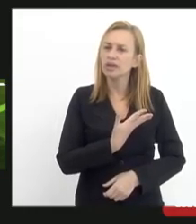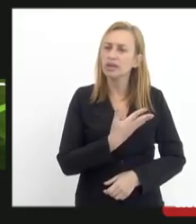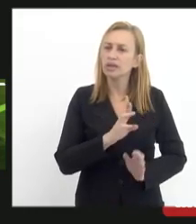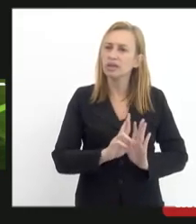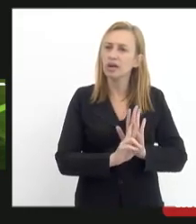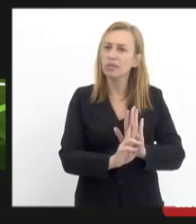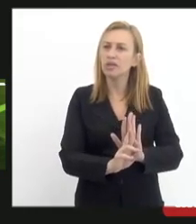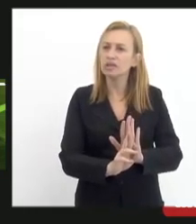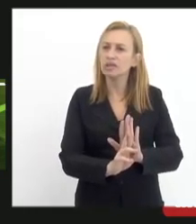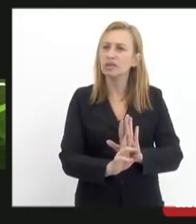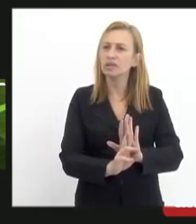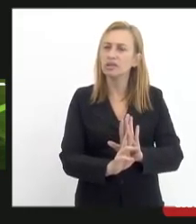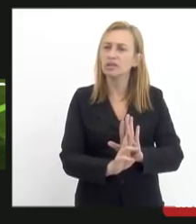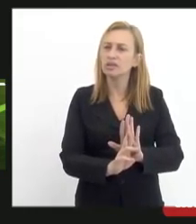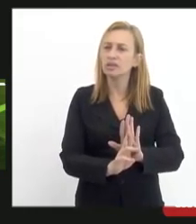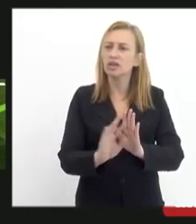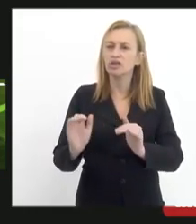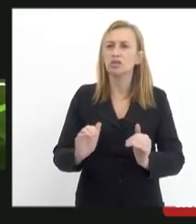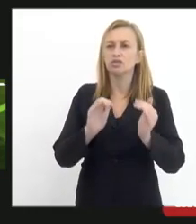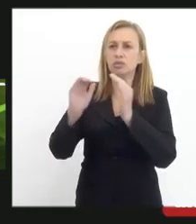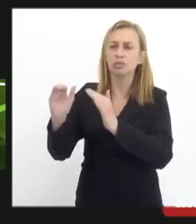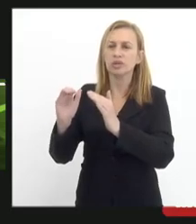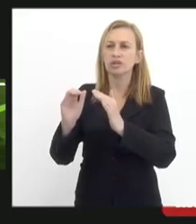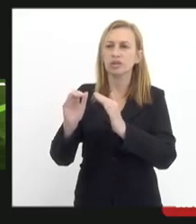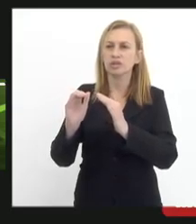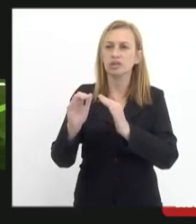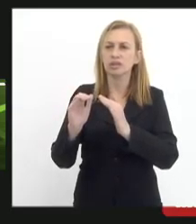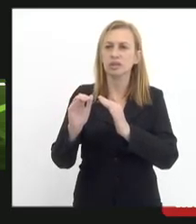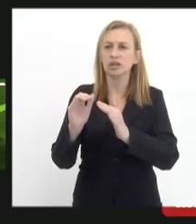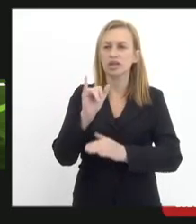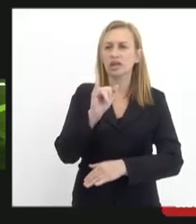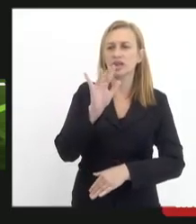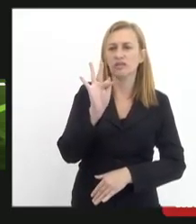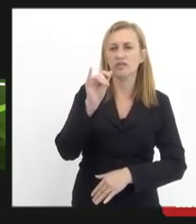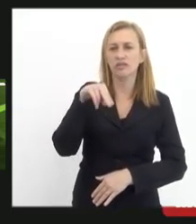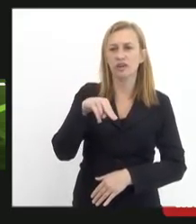no momento a superintendência do IFAM,